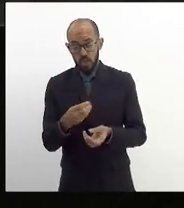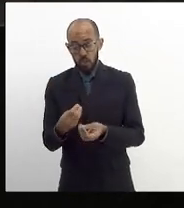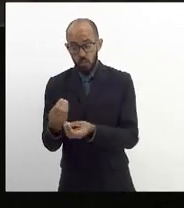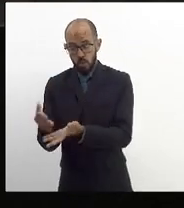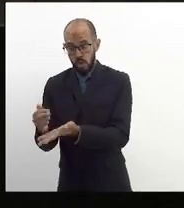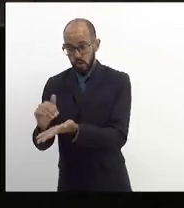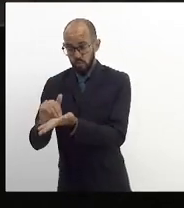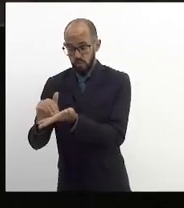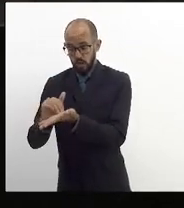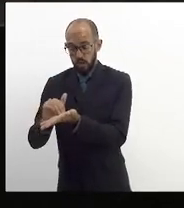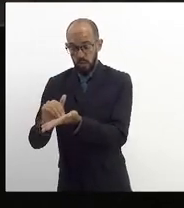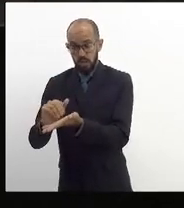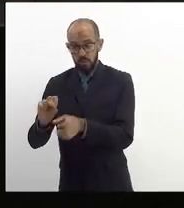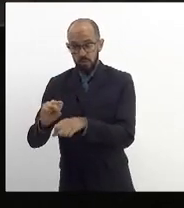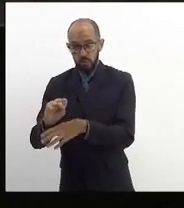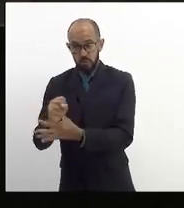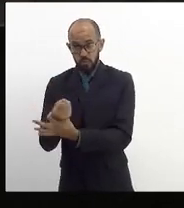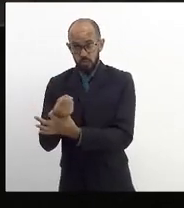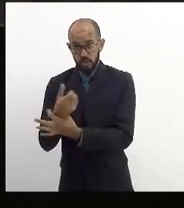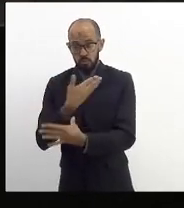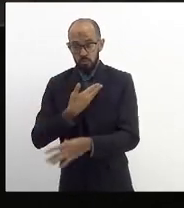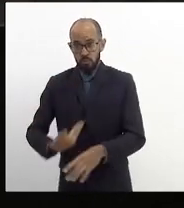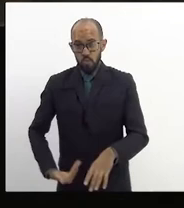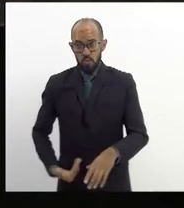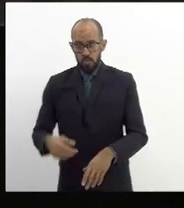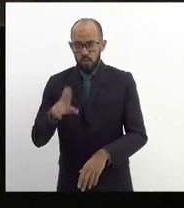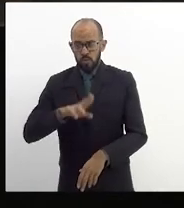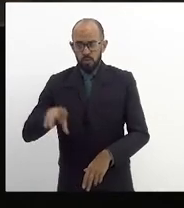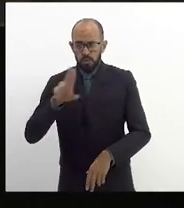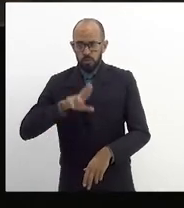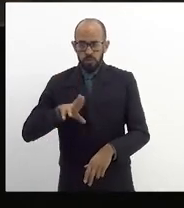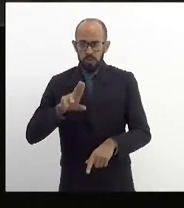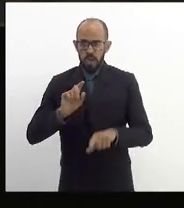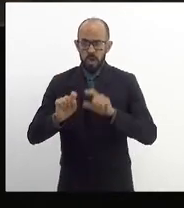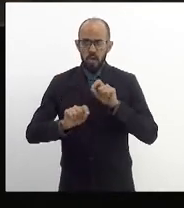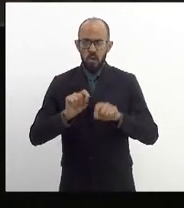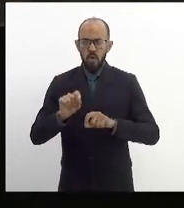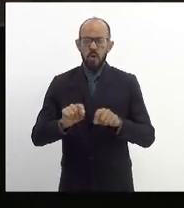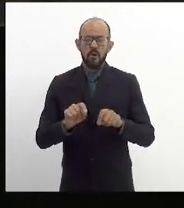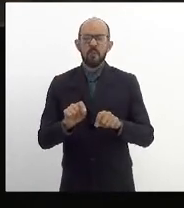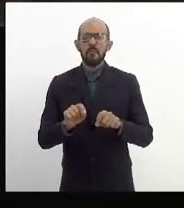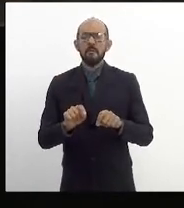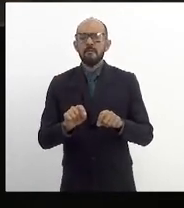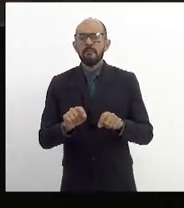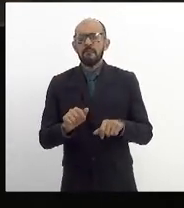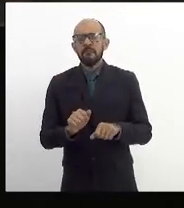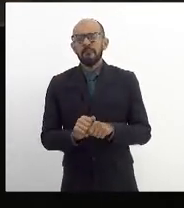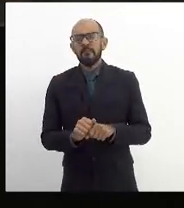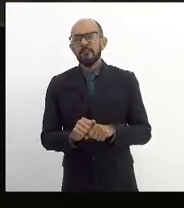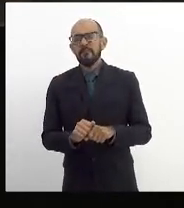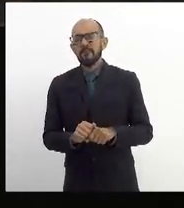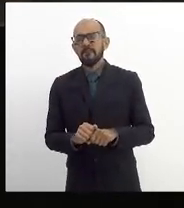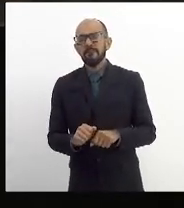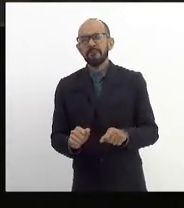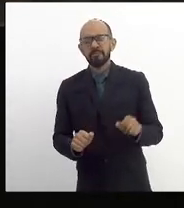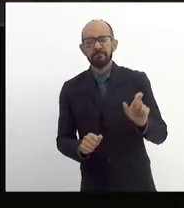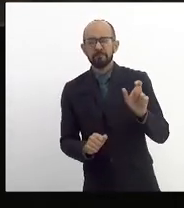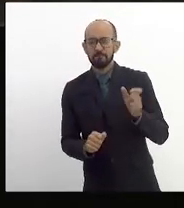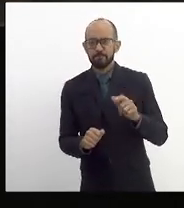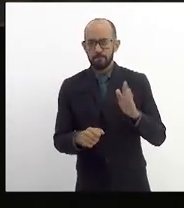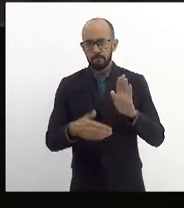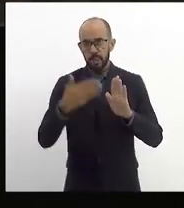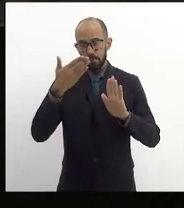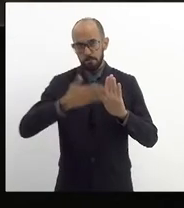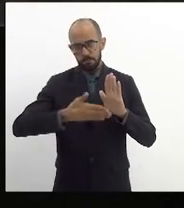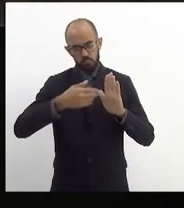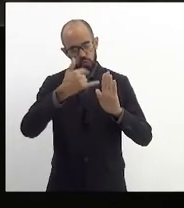Secretário de Segurança Pública e eu te avisei um uma fa fala que diz que contra os fatos não há